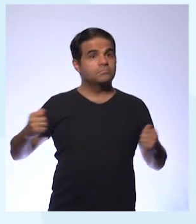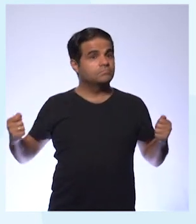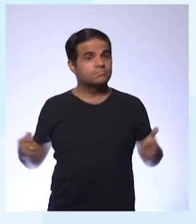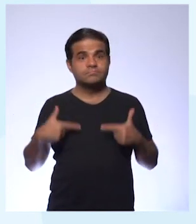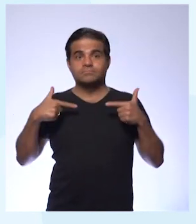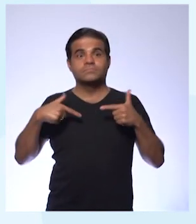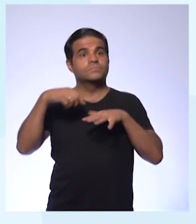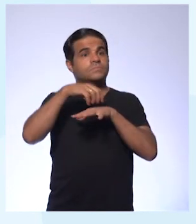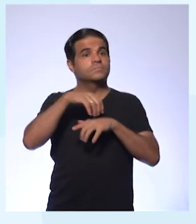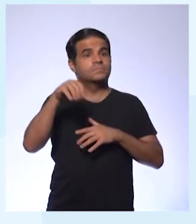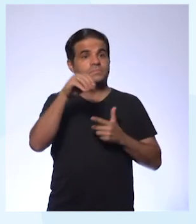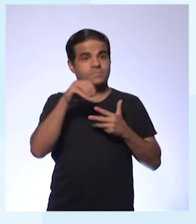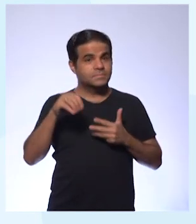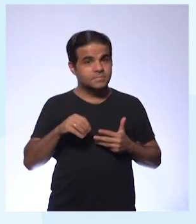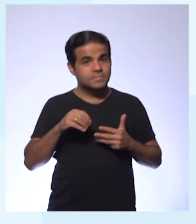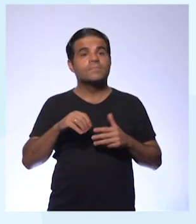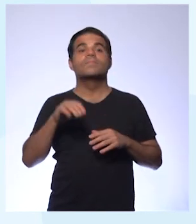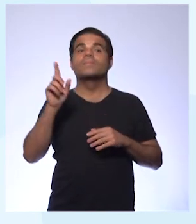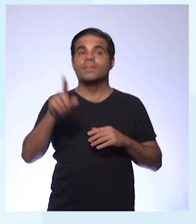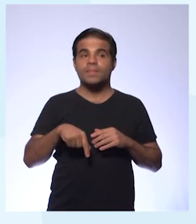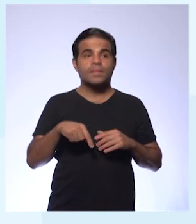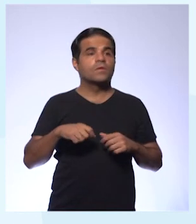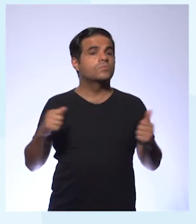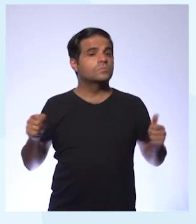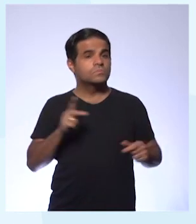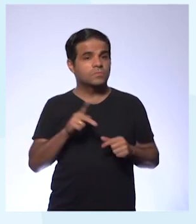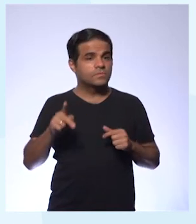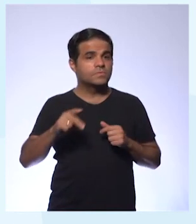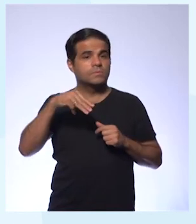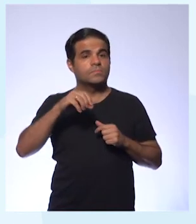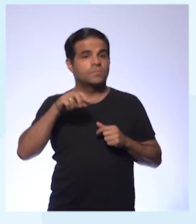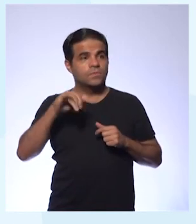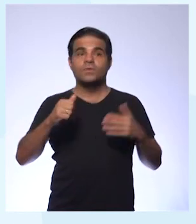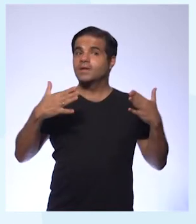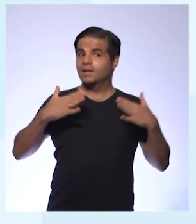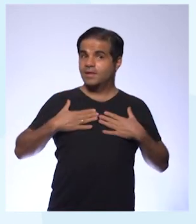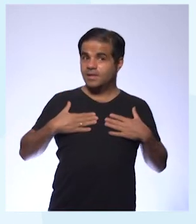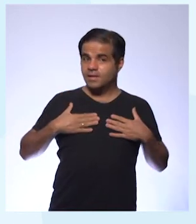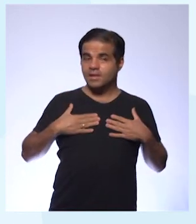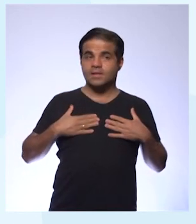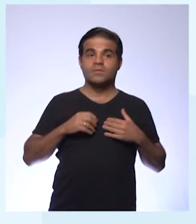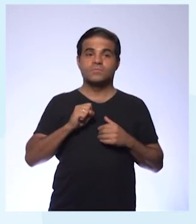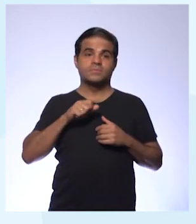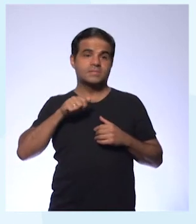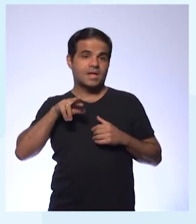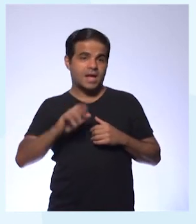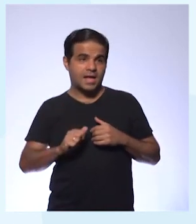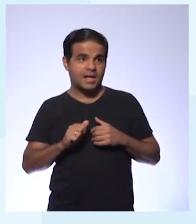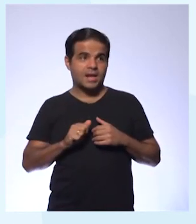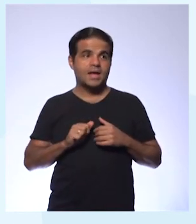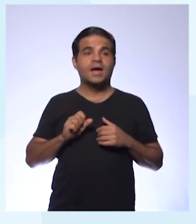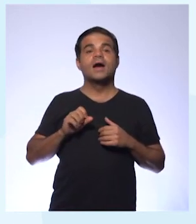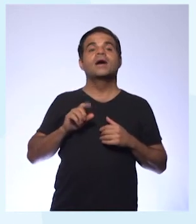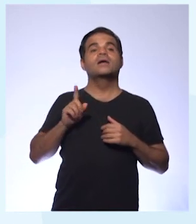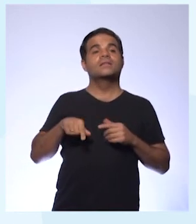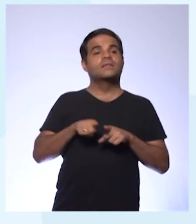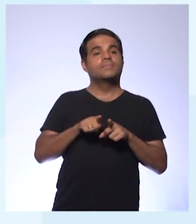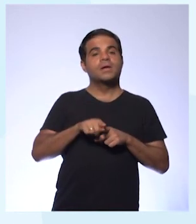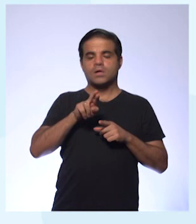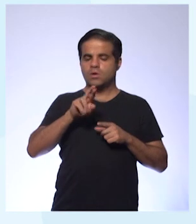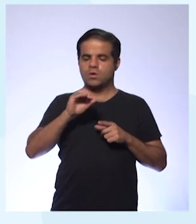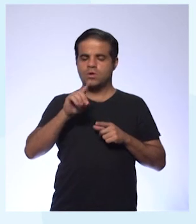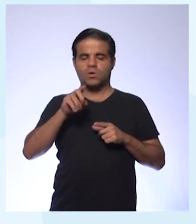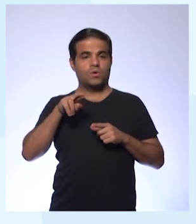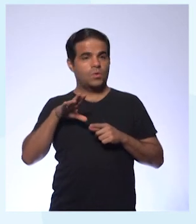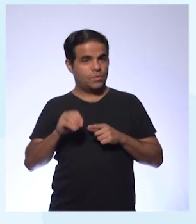do Centro de Mídias, do CMSP. Os professores Mônica, eu, Sara, a Sarinha, e o Rodrigo,